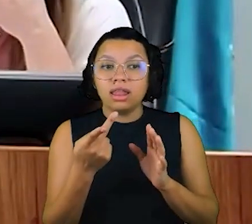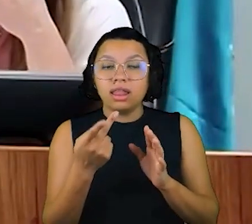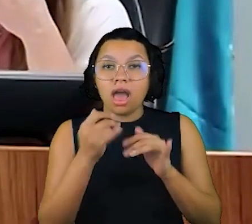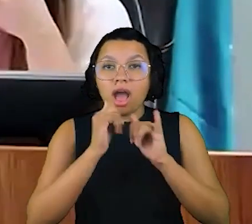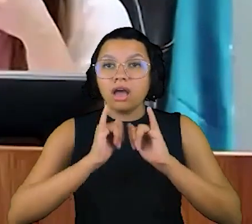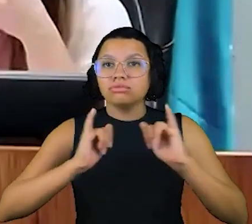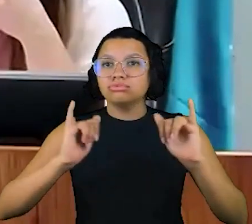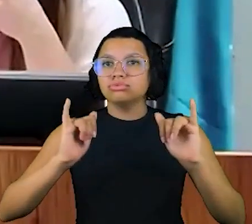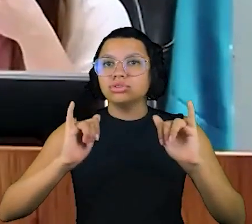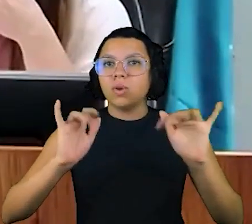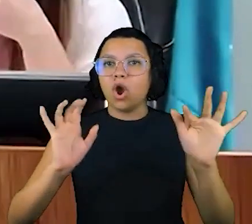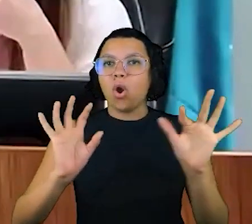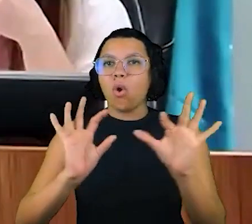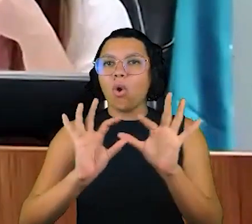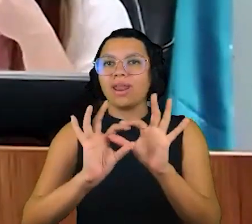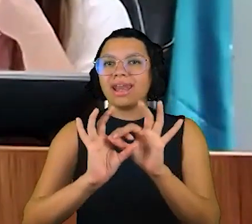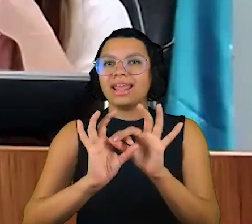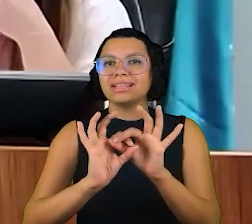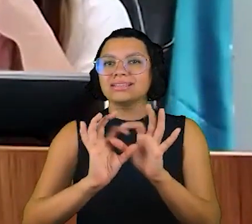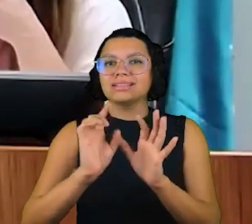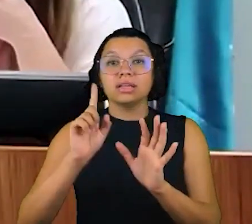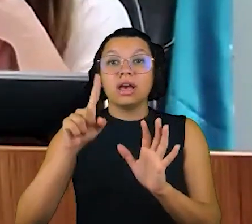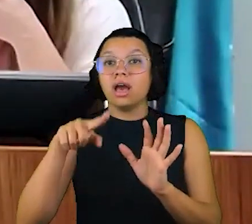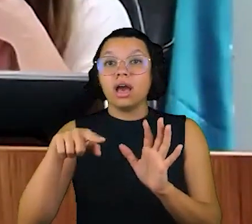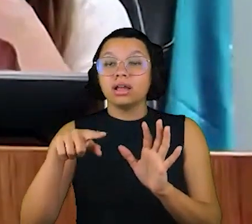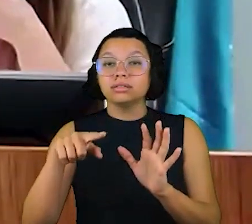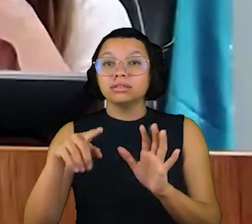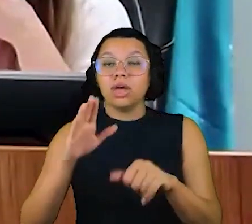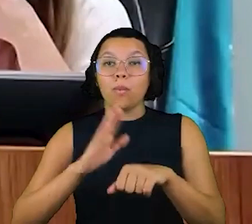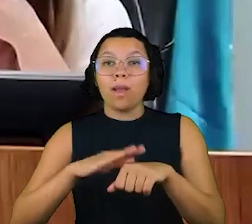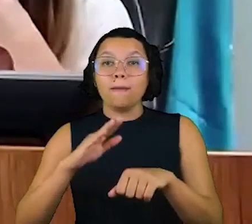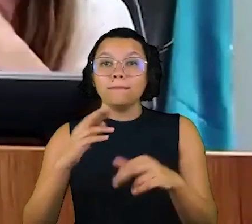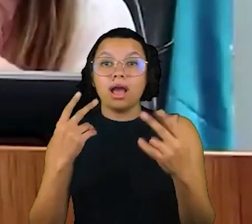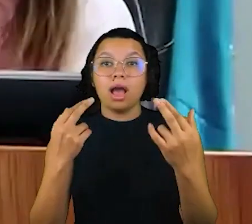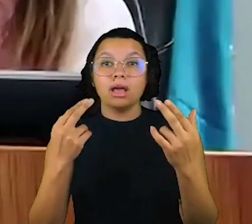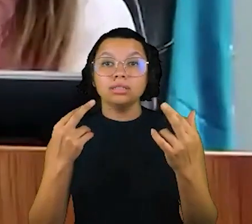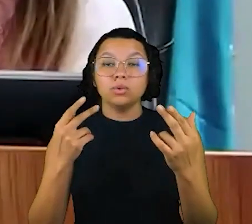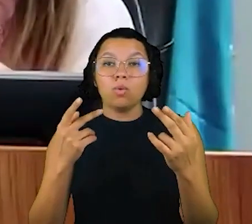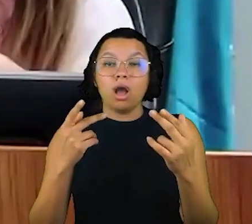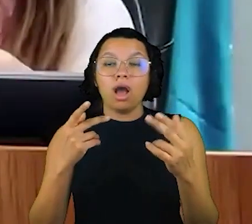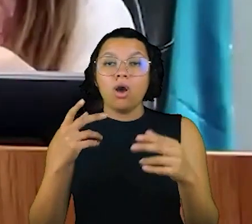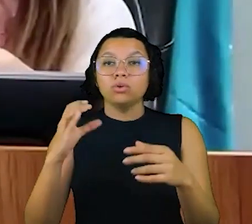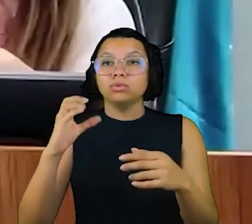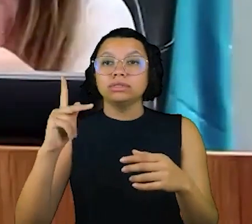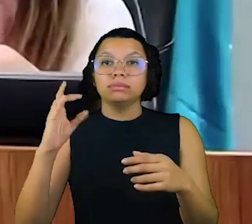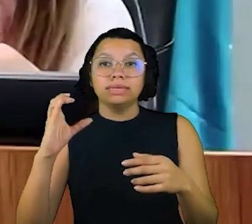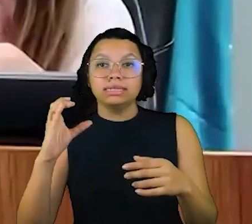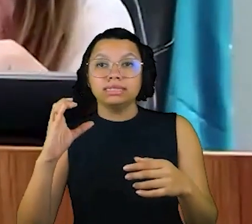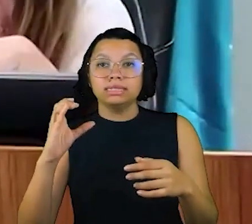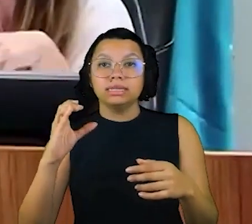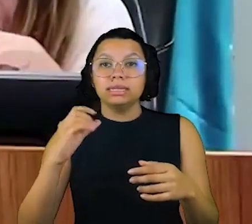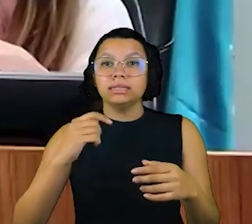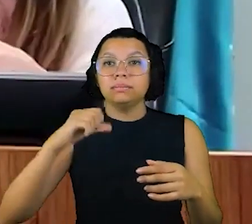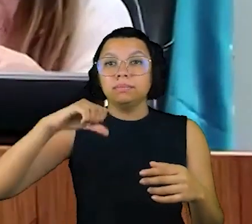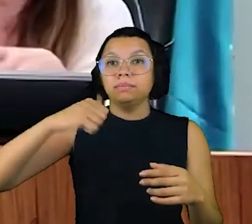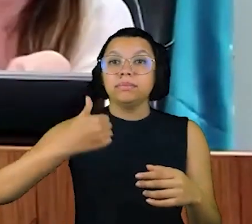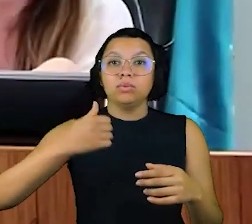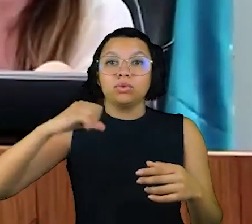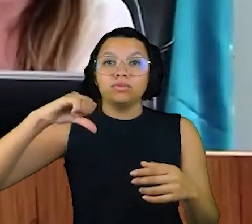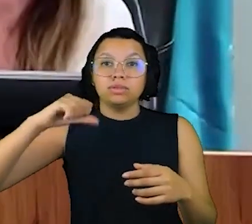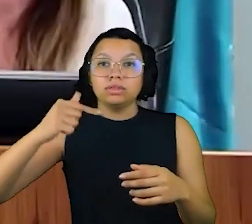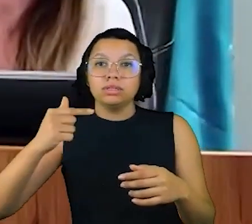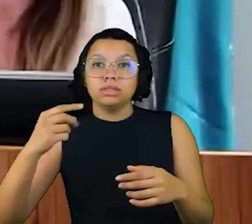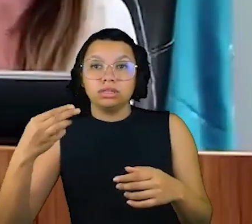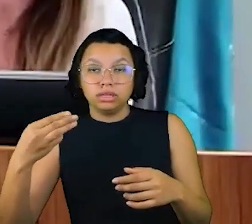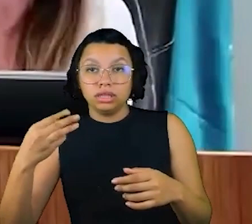que anuncia que conexão não é mais aquilo que constava do Código de 73,